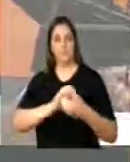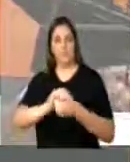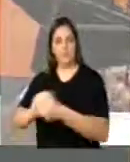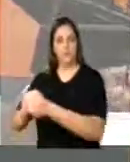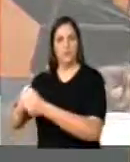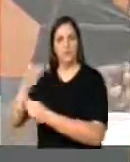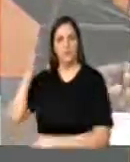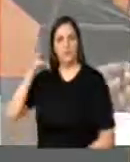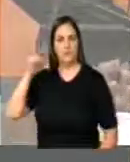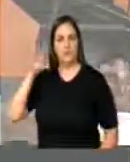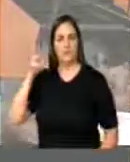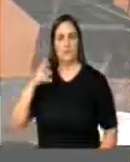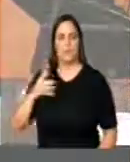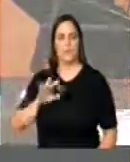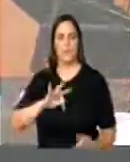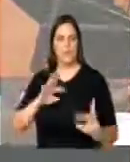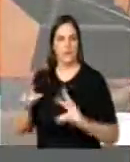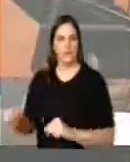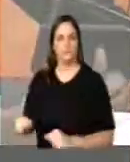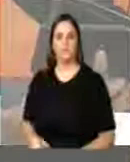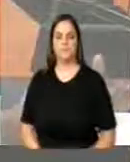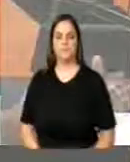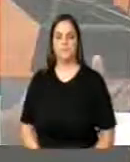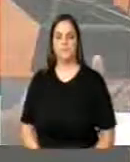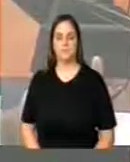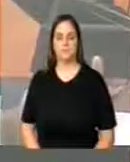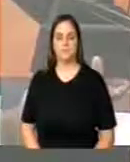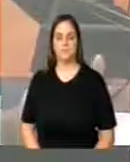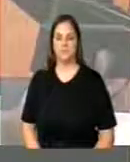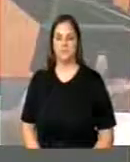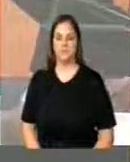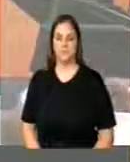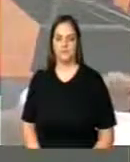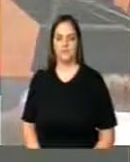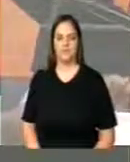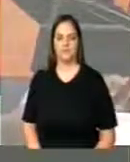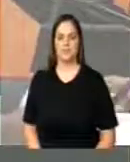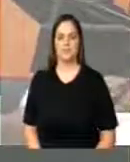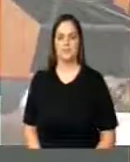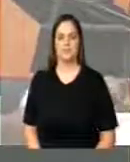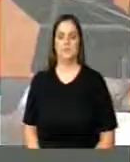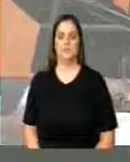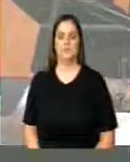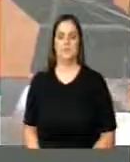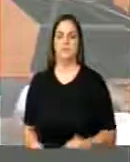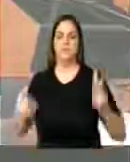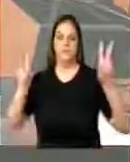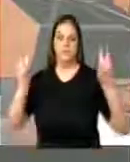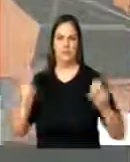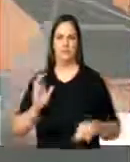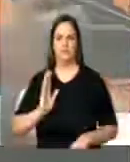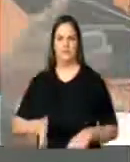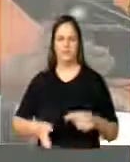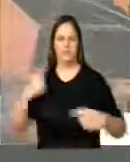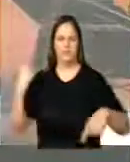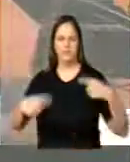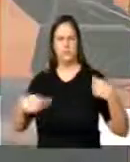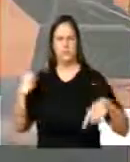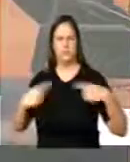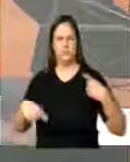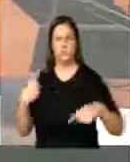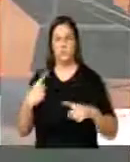e o relator Marinho, deputados e deputadas. Eu penso que este tema tem sido exaustivamente debatido, dado a sua